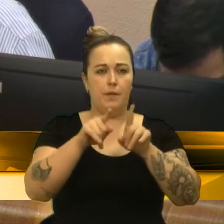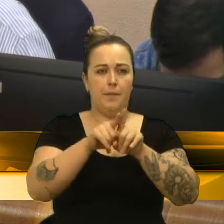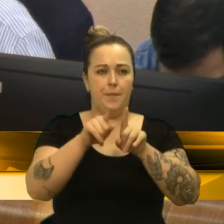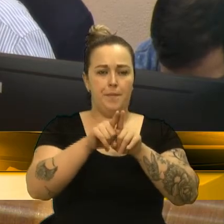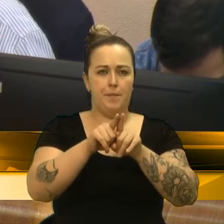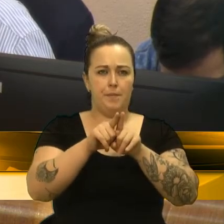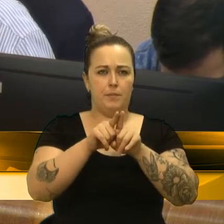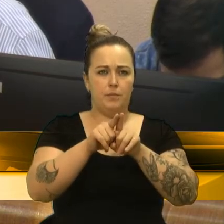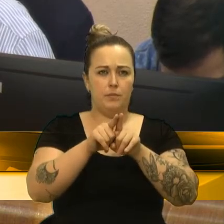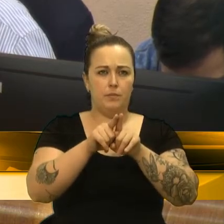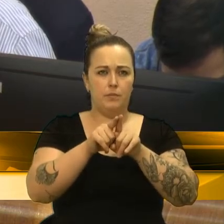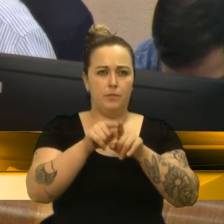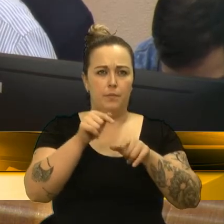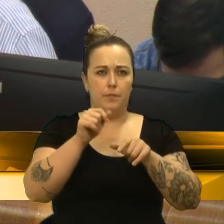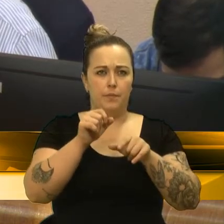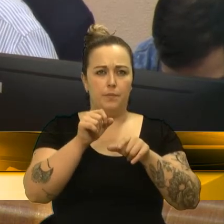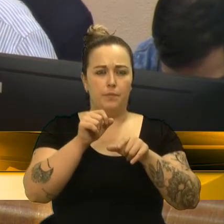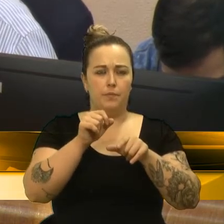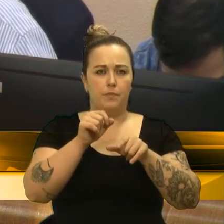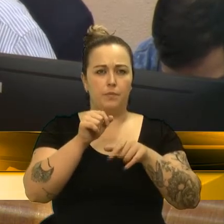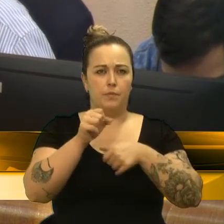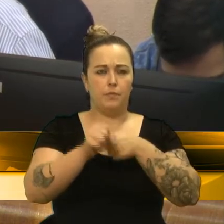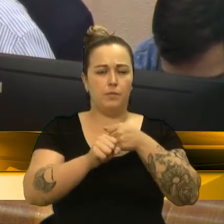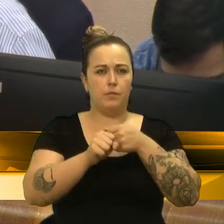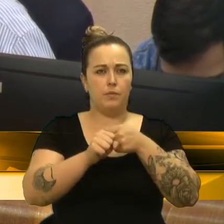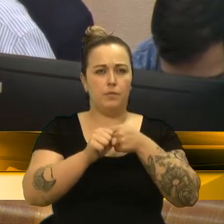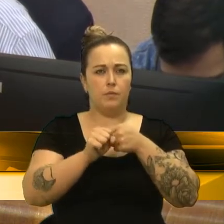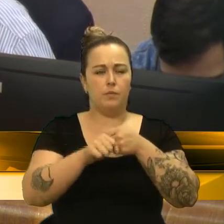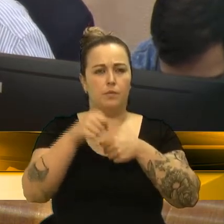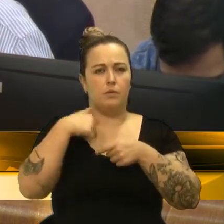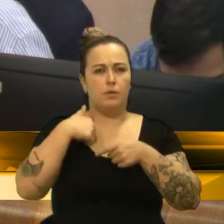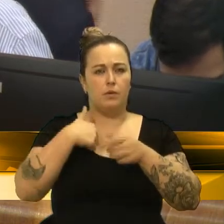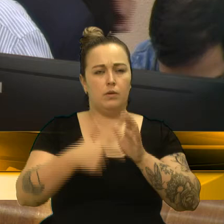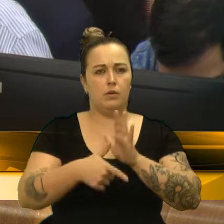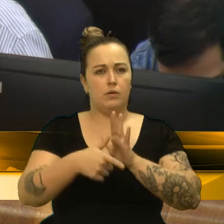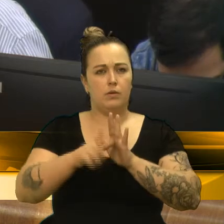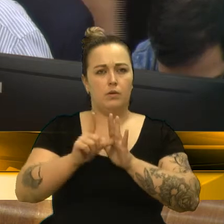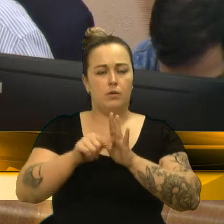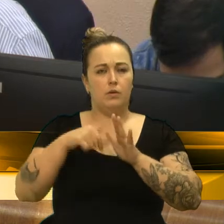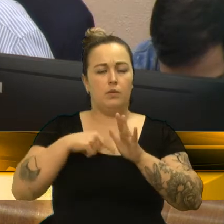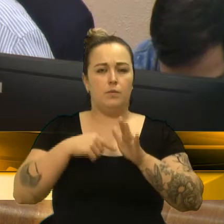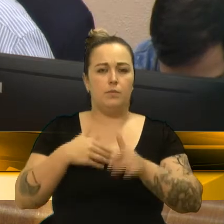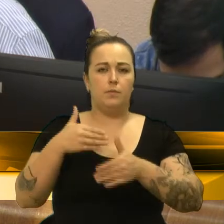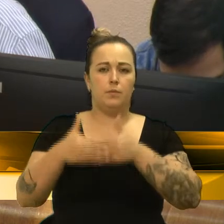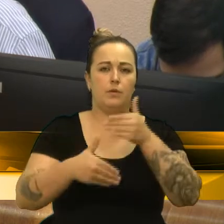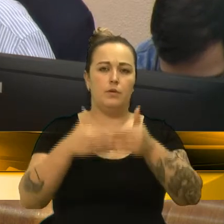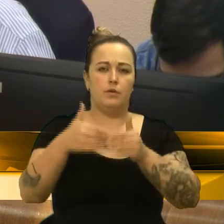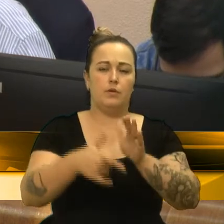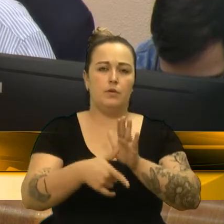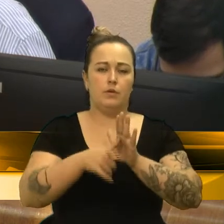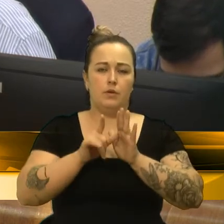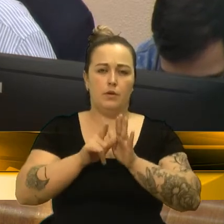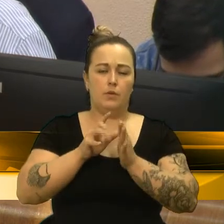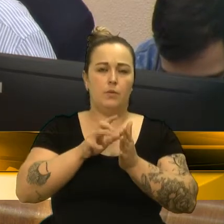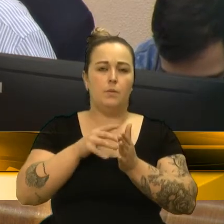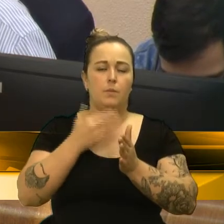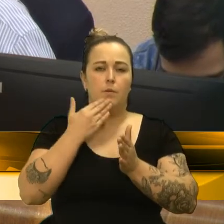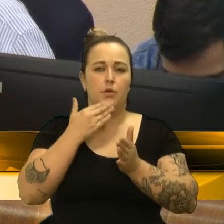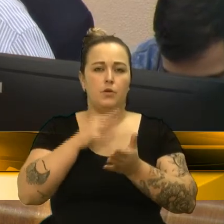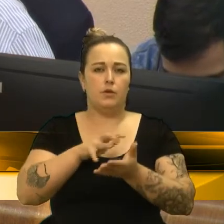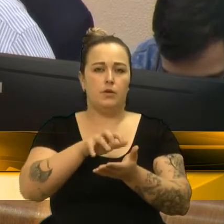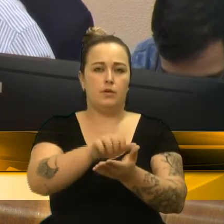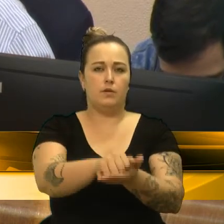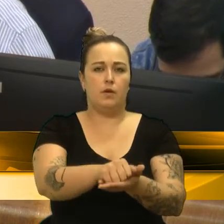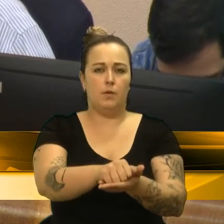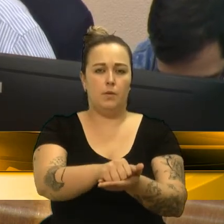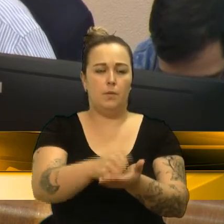que vão postas que, em anterior o processo de cassação, o denunciado ajuizou os mandados de